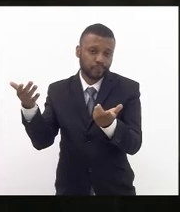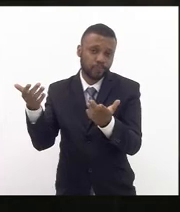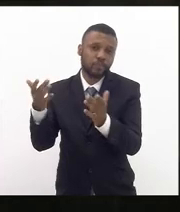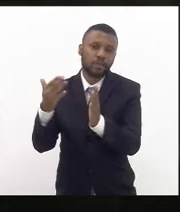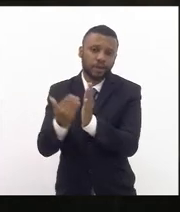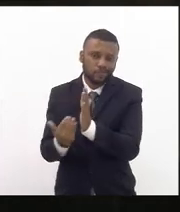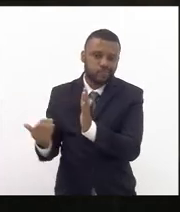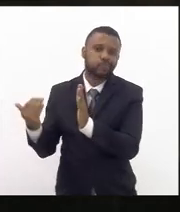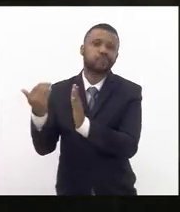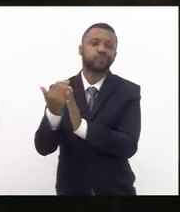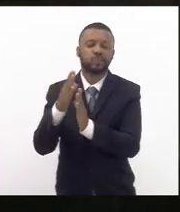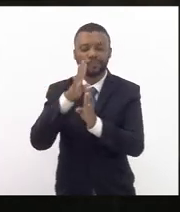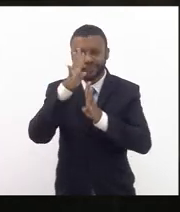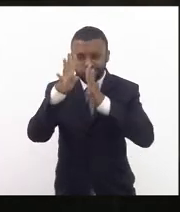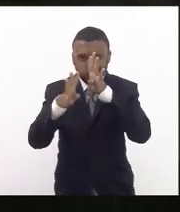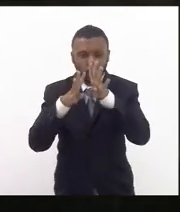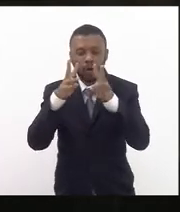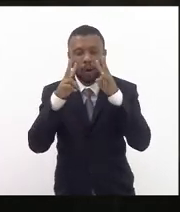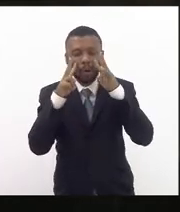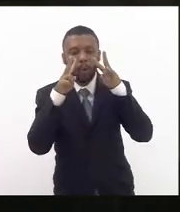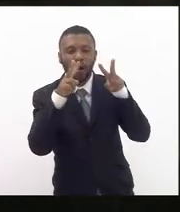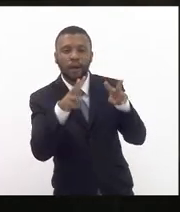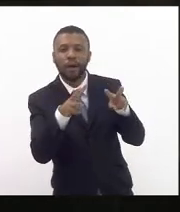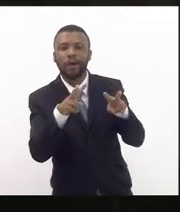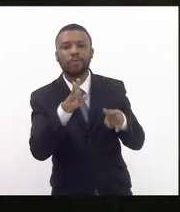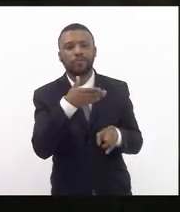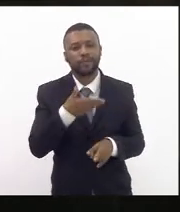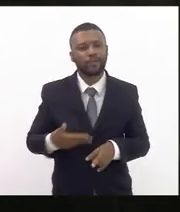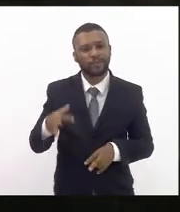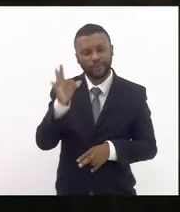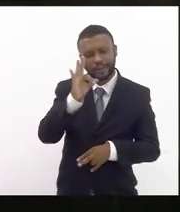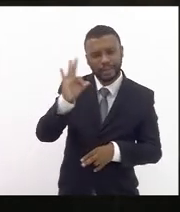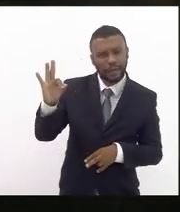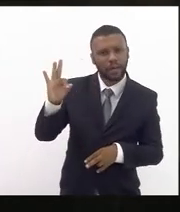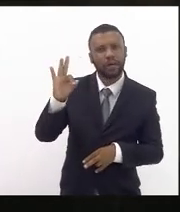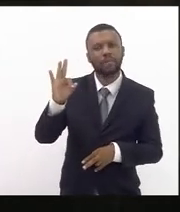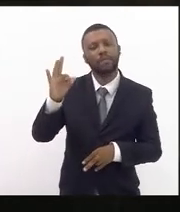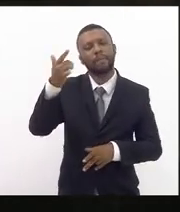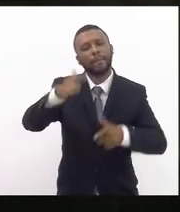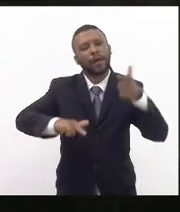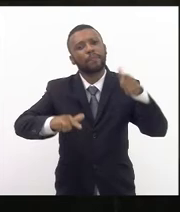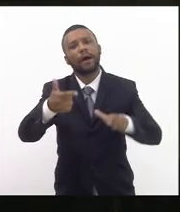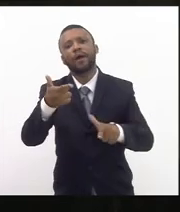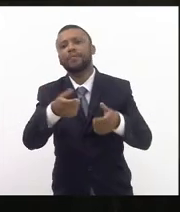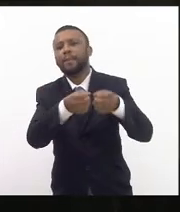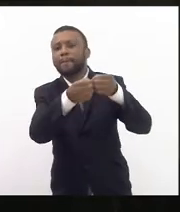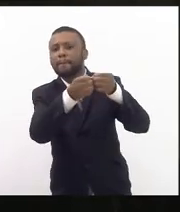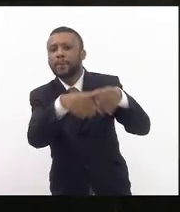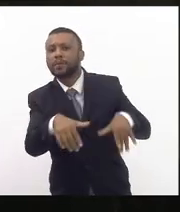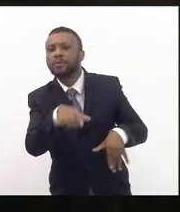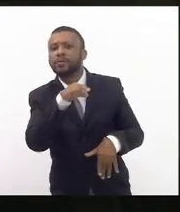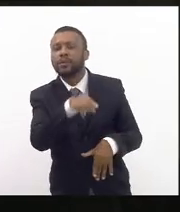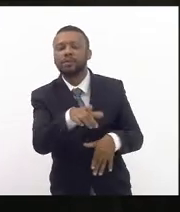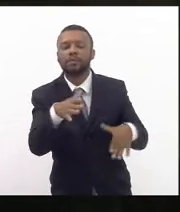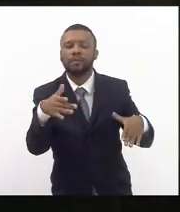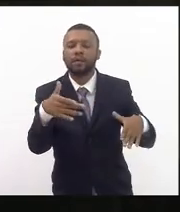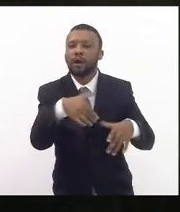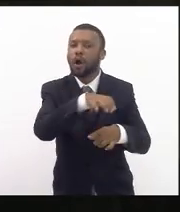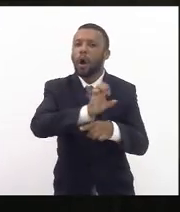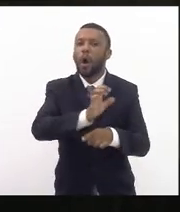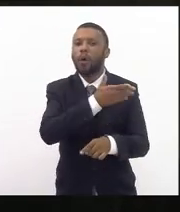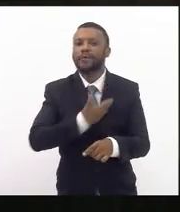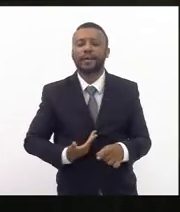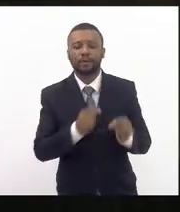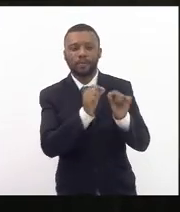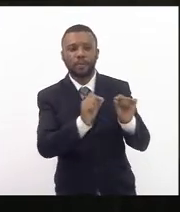equivocada com o olhar do governo federal, cada vez mais submetendo os estados ao seu bel prazer.